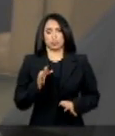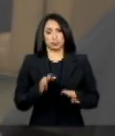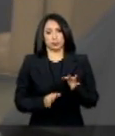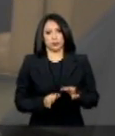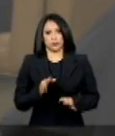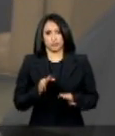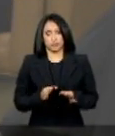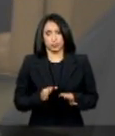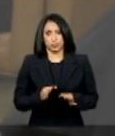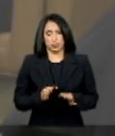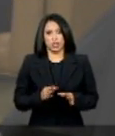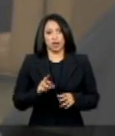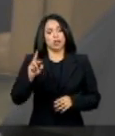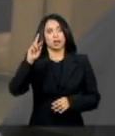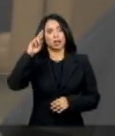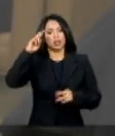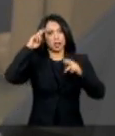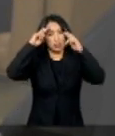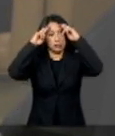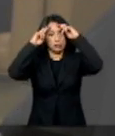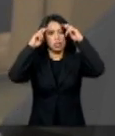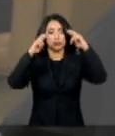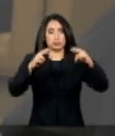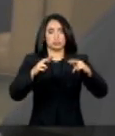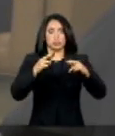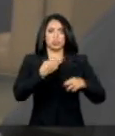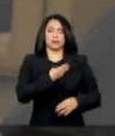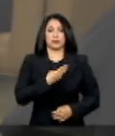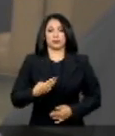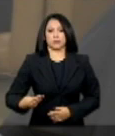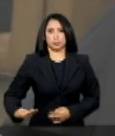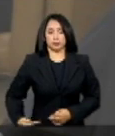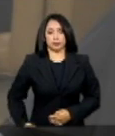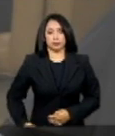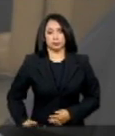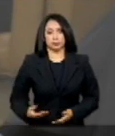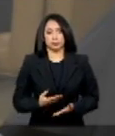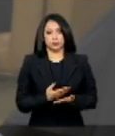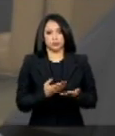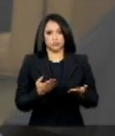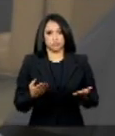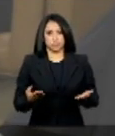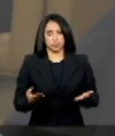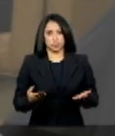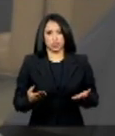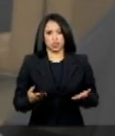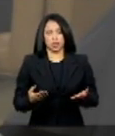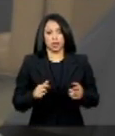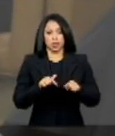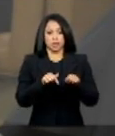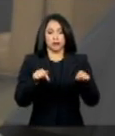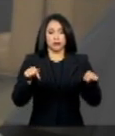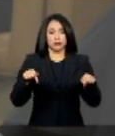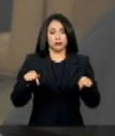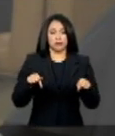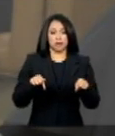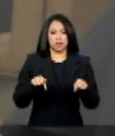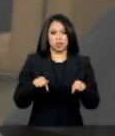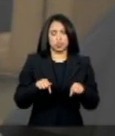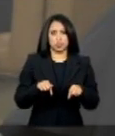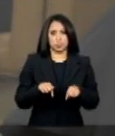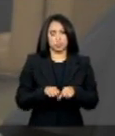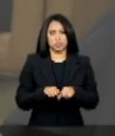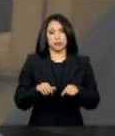respeitando os senhores ministros a repartição constitucional atribuída